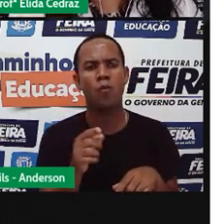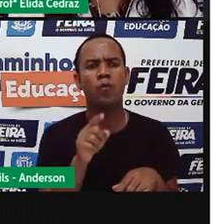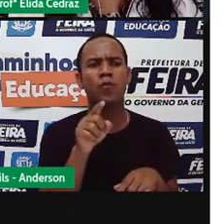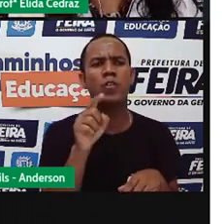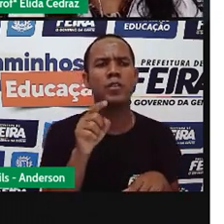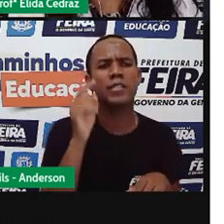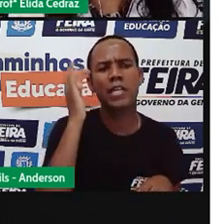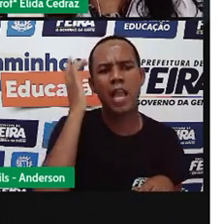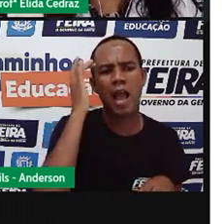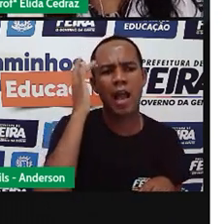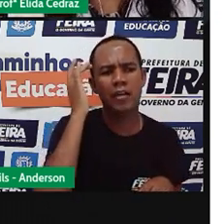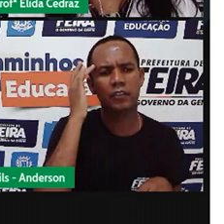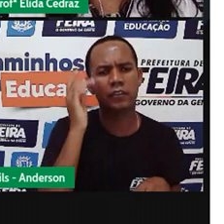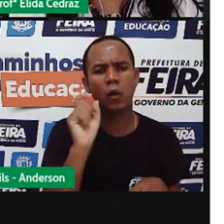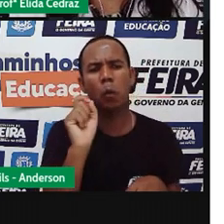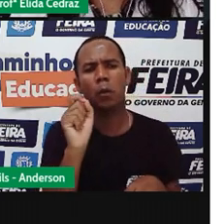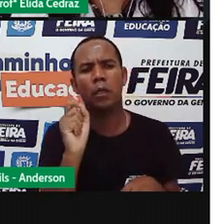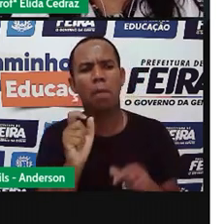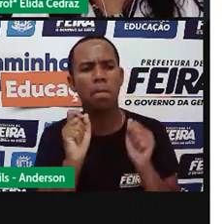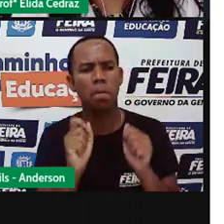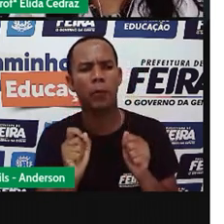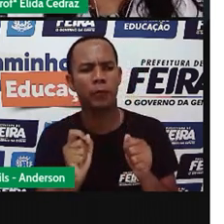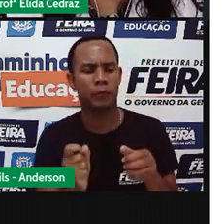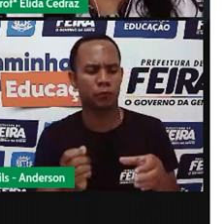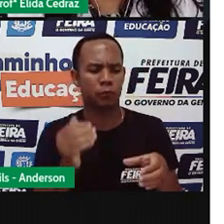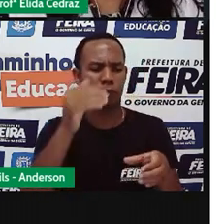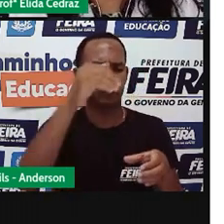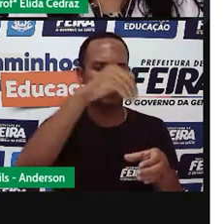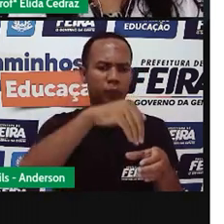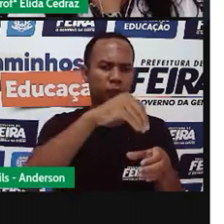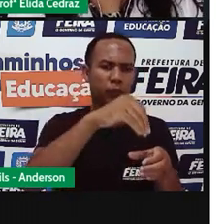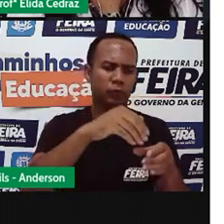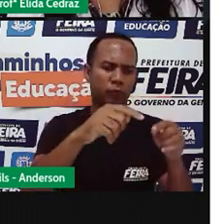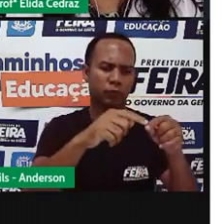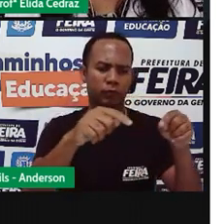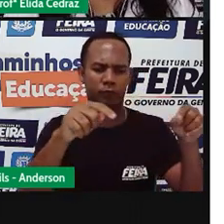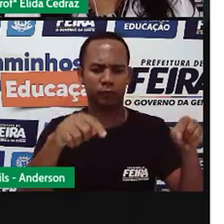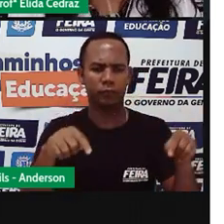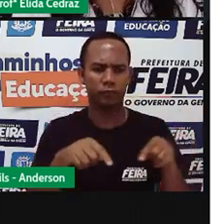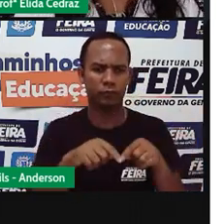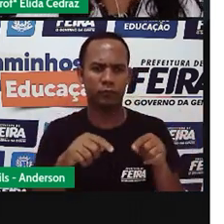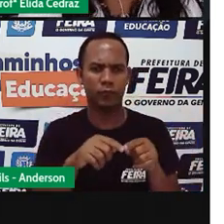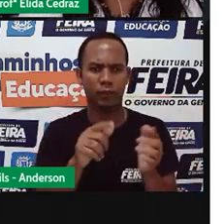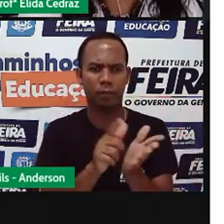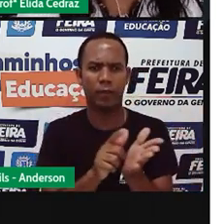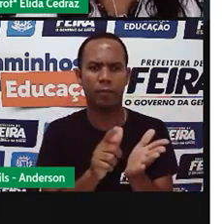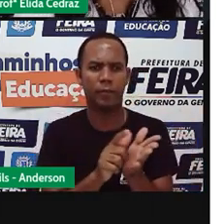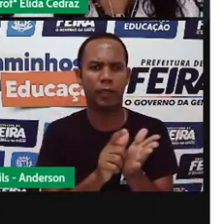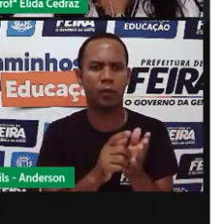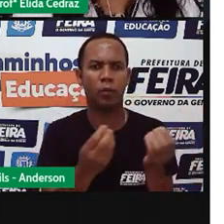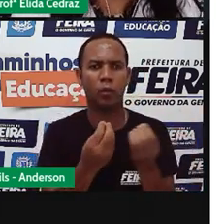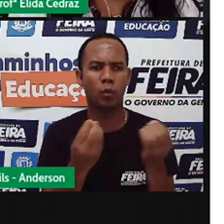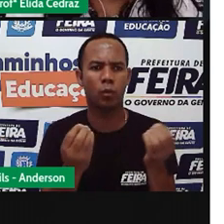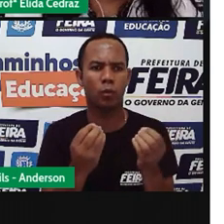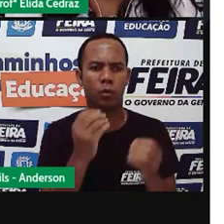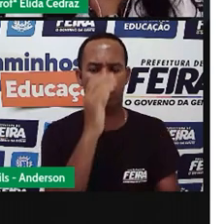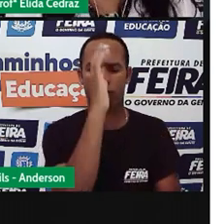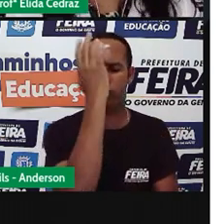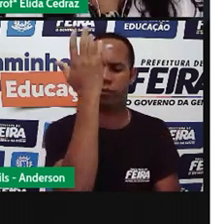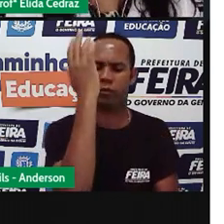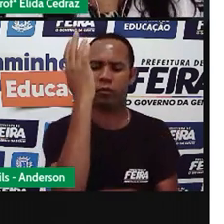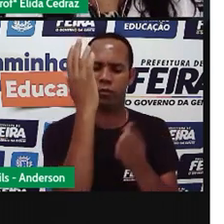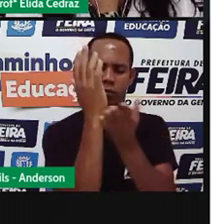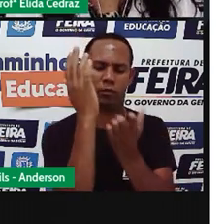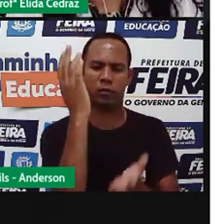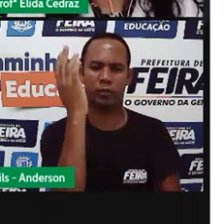gente pode armazenar ou guardar numa caixa de papelão? Numa caixa de madeira ou numa